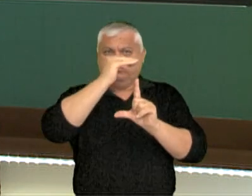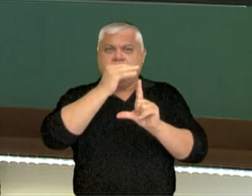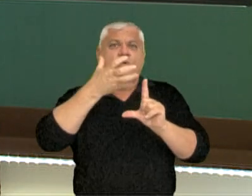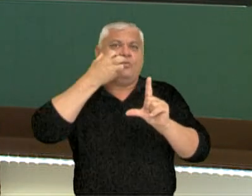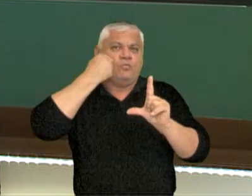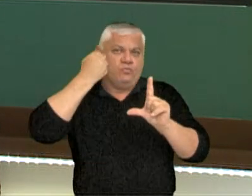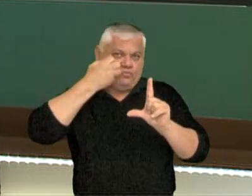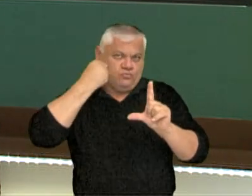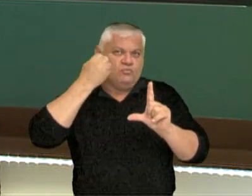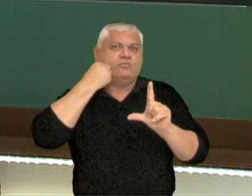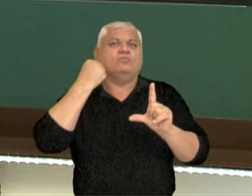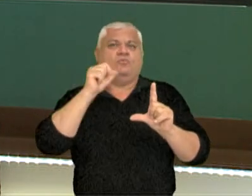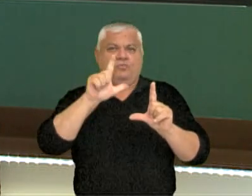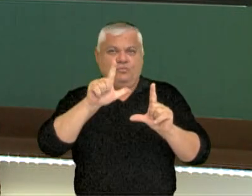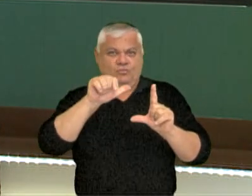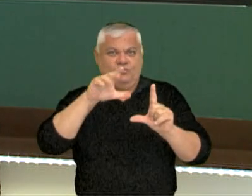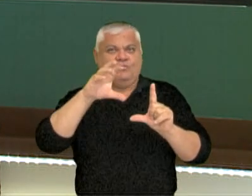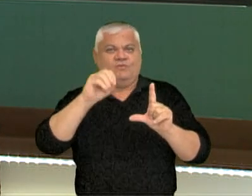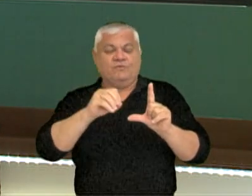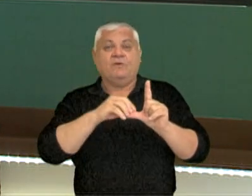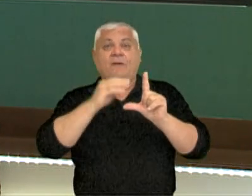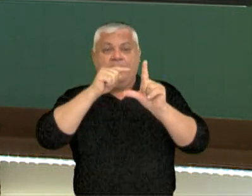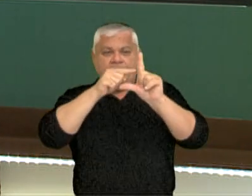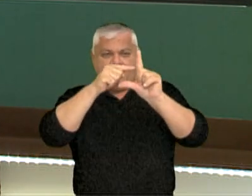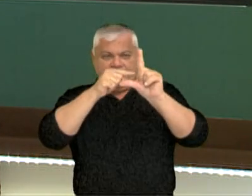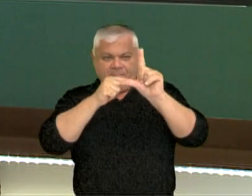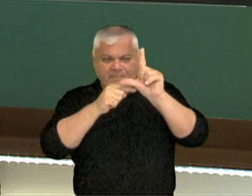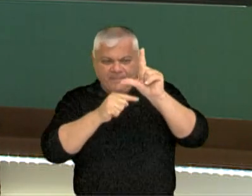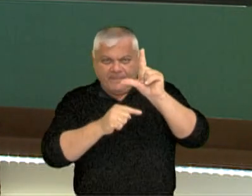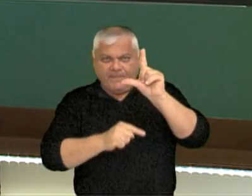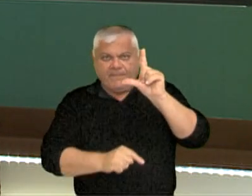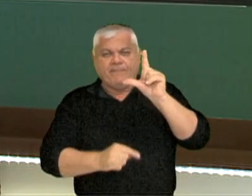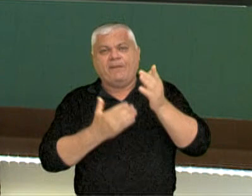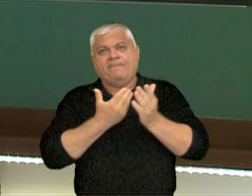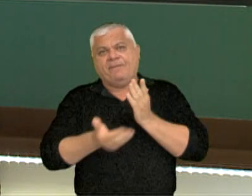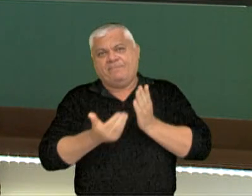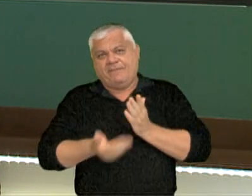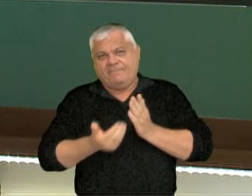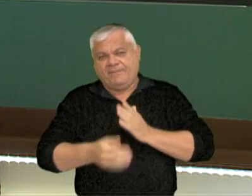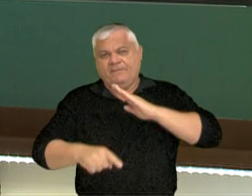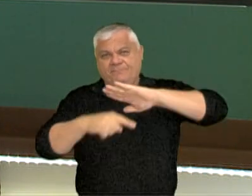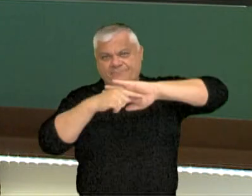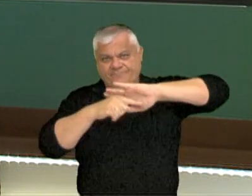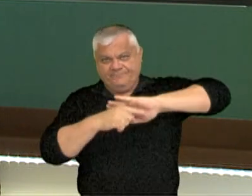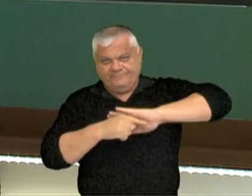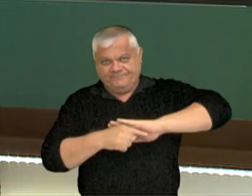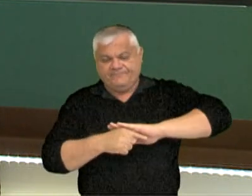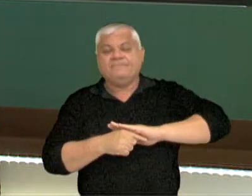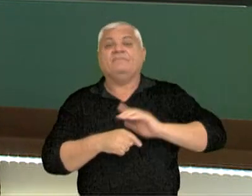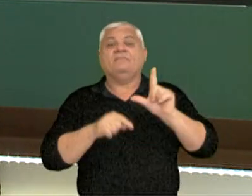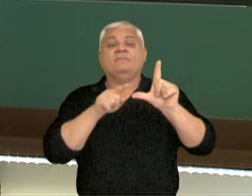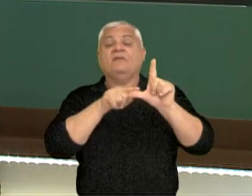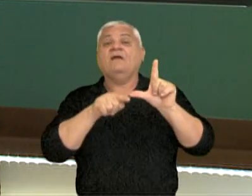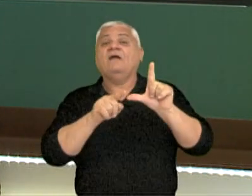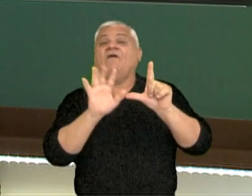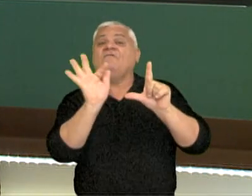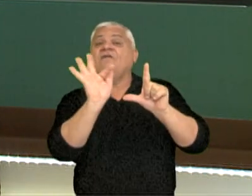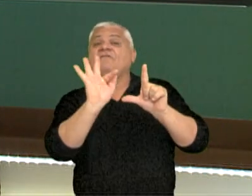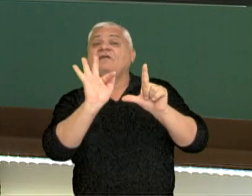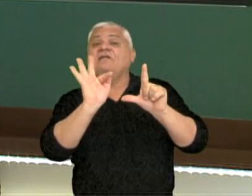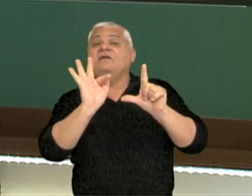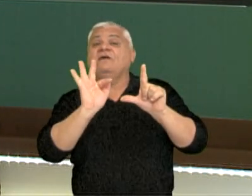é lucro. Abaixo de 0, prejuízo. Olha lá, em fevereiro, a empresa teve lucro